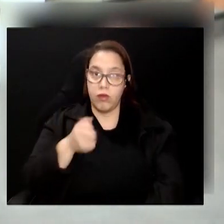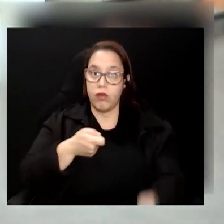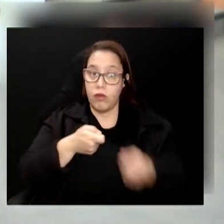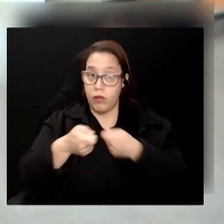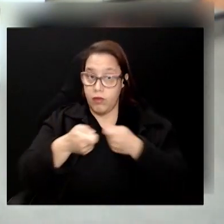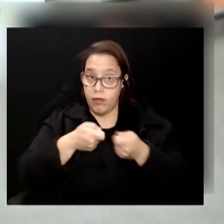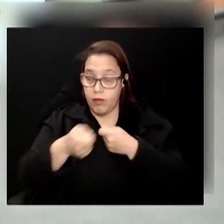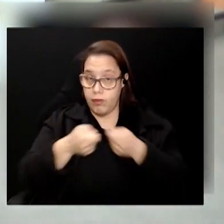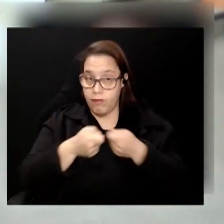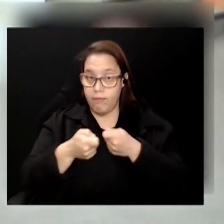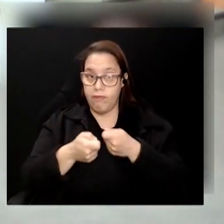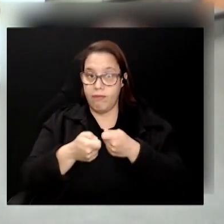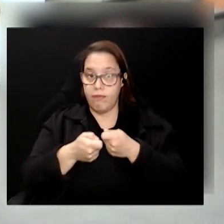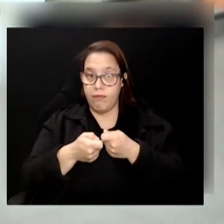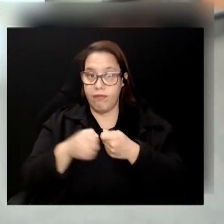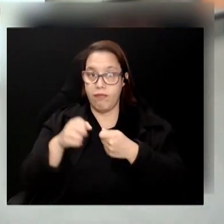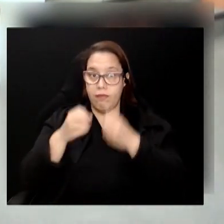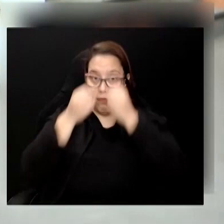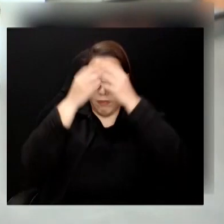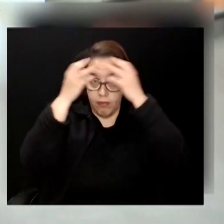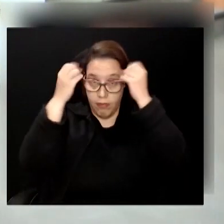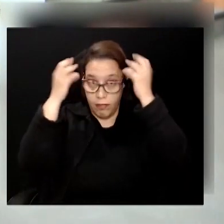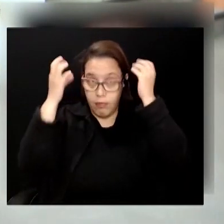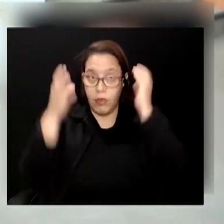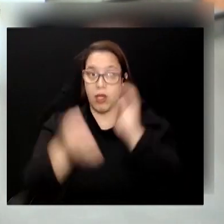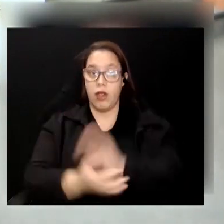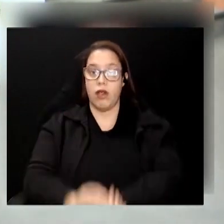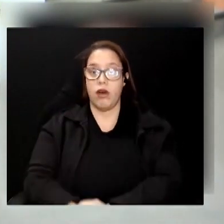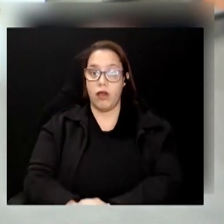para a neurotransmissão.